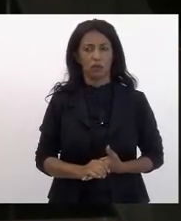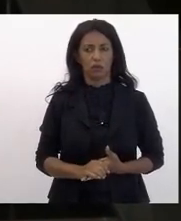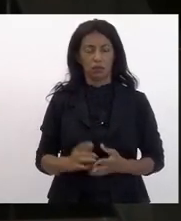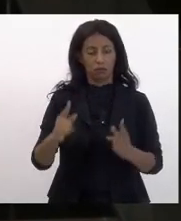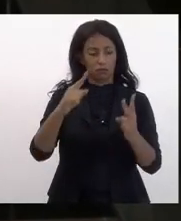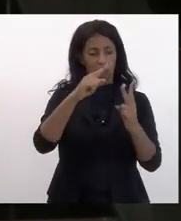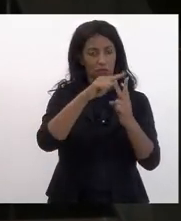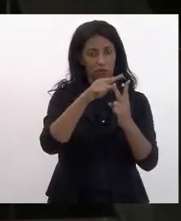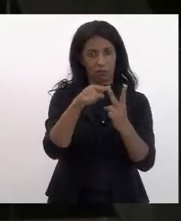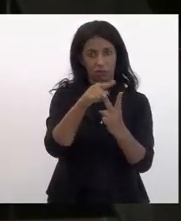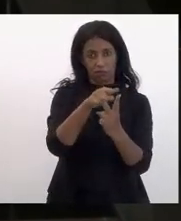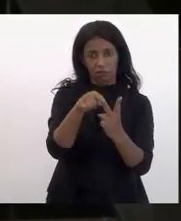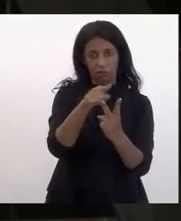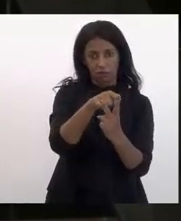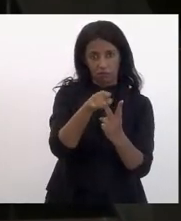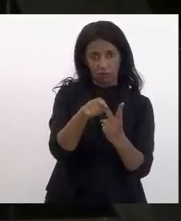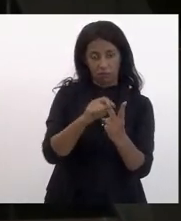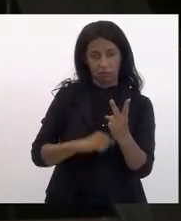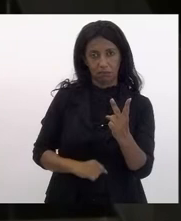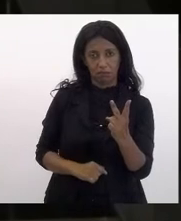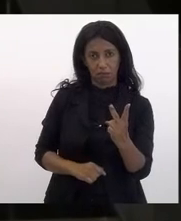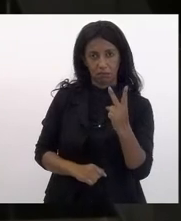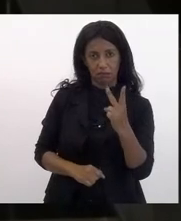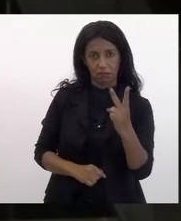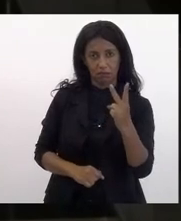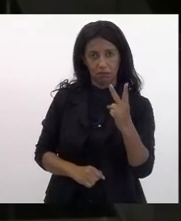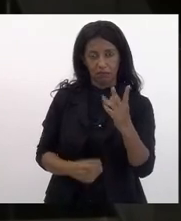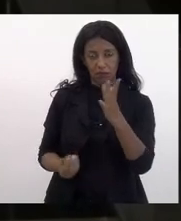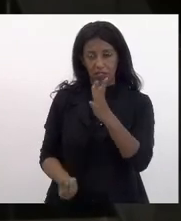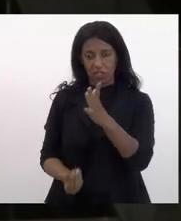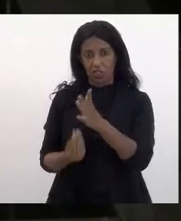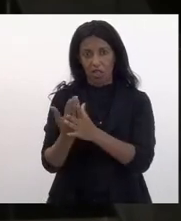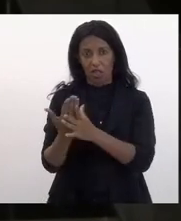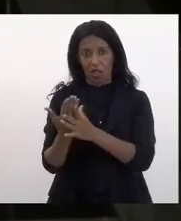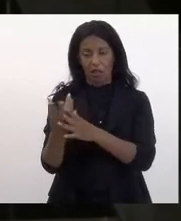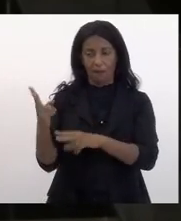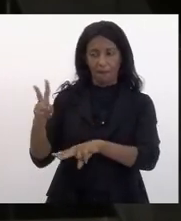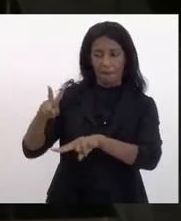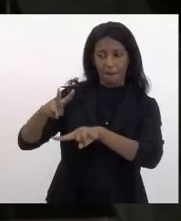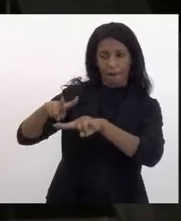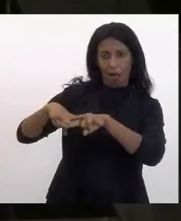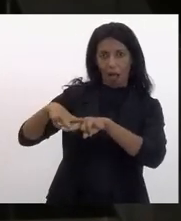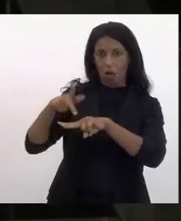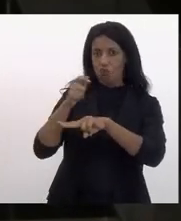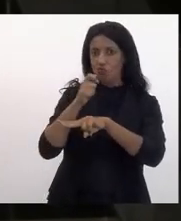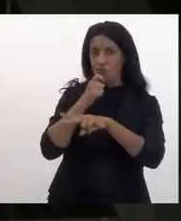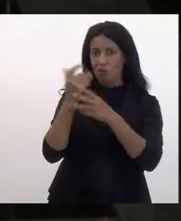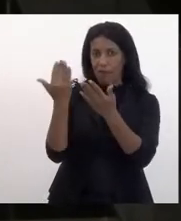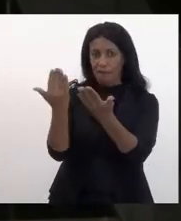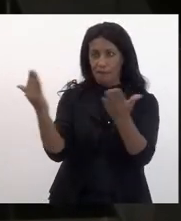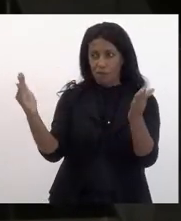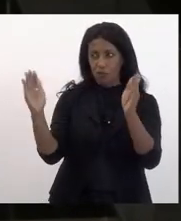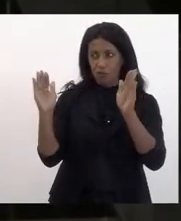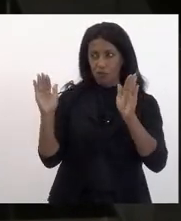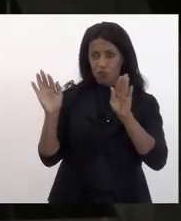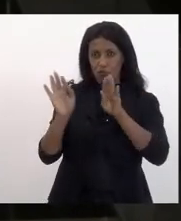Esses dois, eles criaram prisões sem muros.